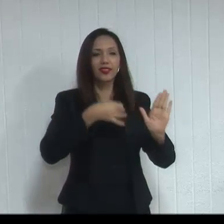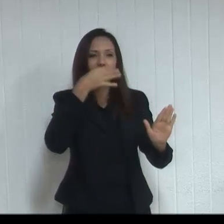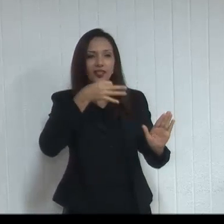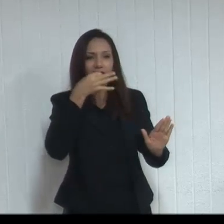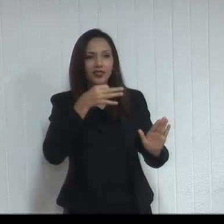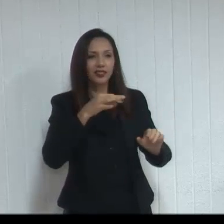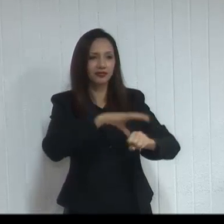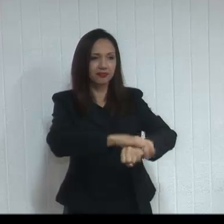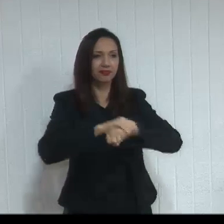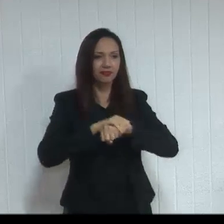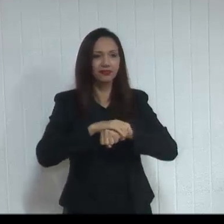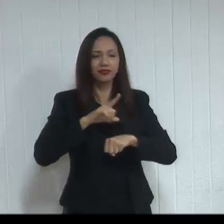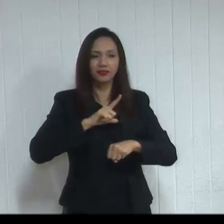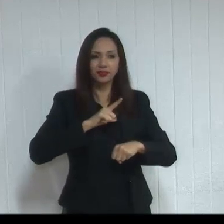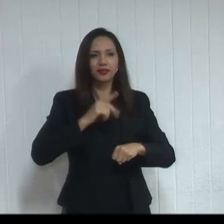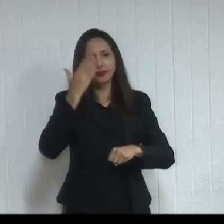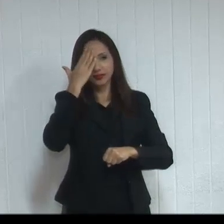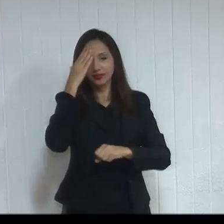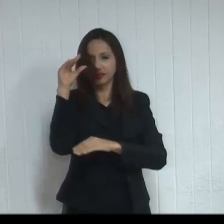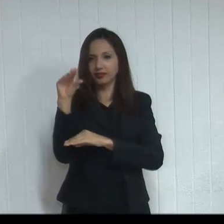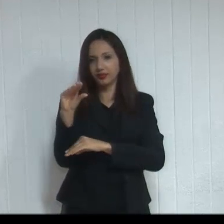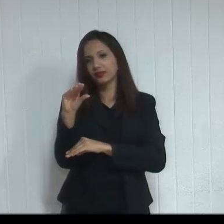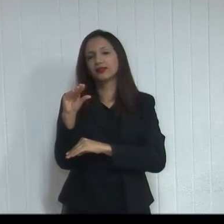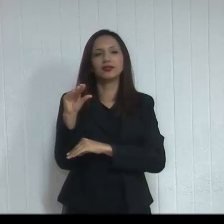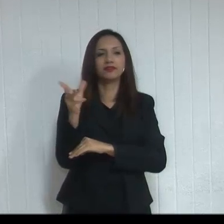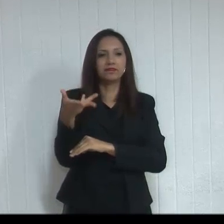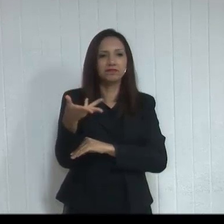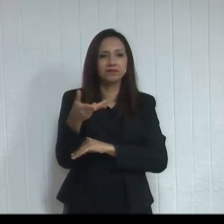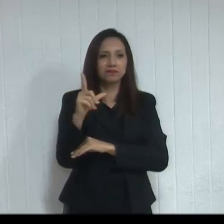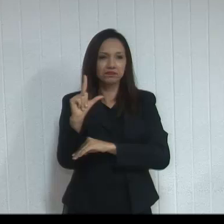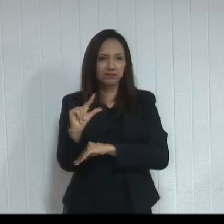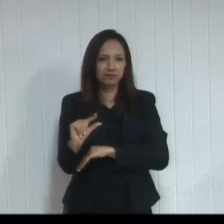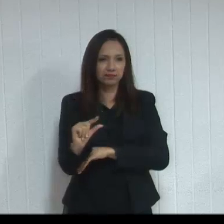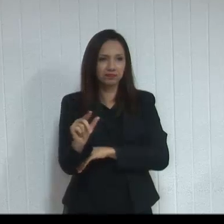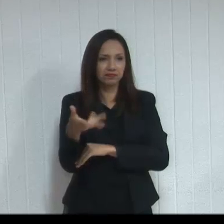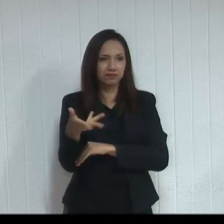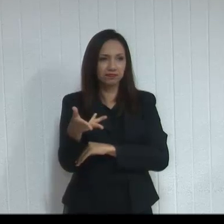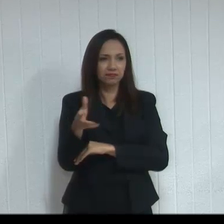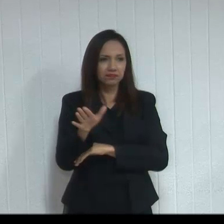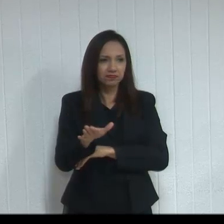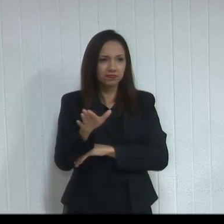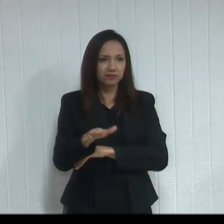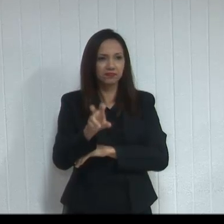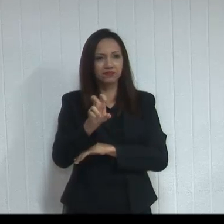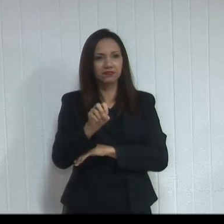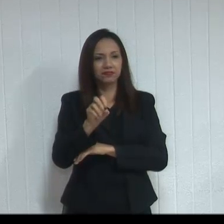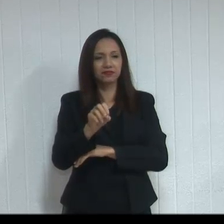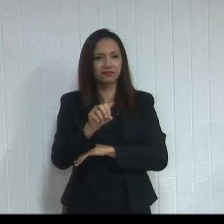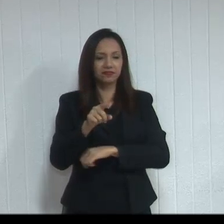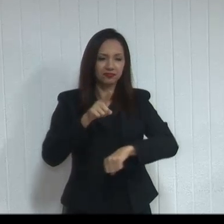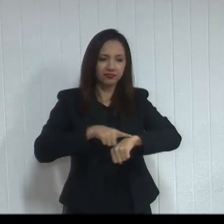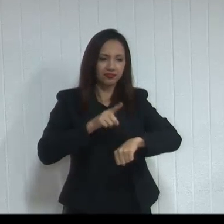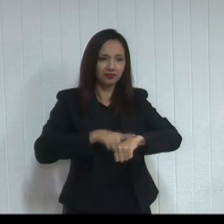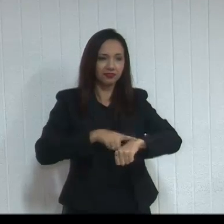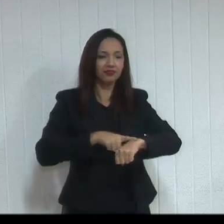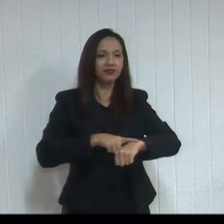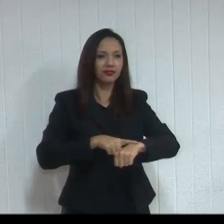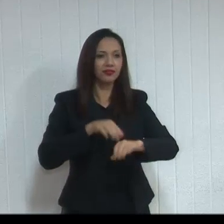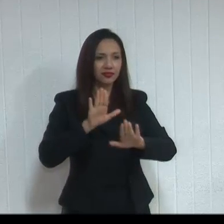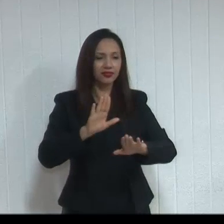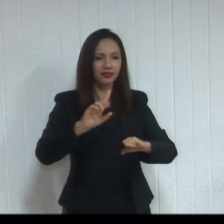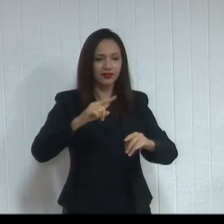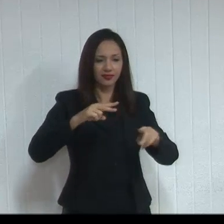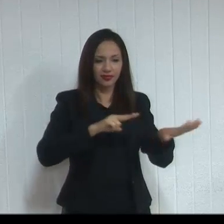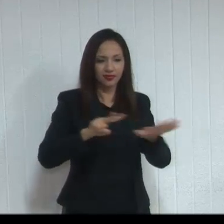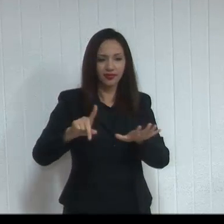entendo que foi colocado ali os radares, não é, para diminuir a velocidade, para manter a velocidade nos 50 km por hora, mas na outra semana eu já